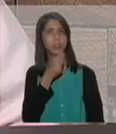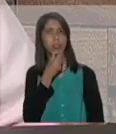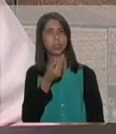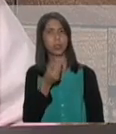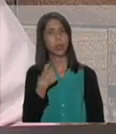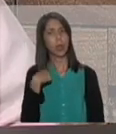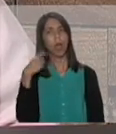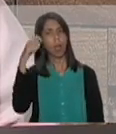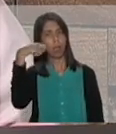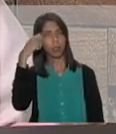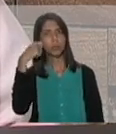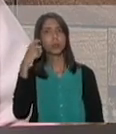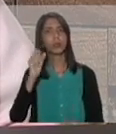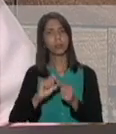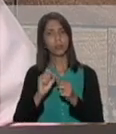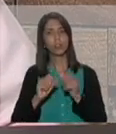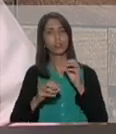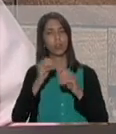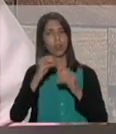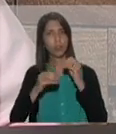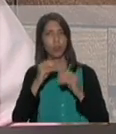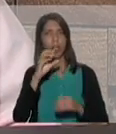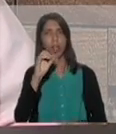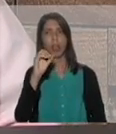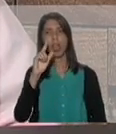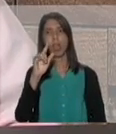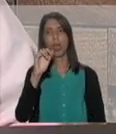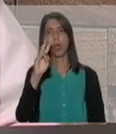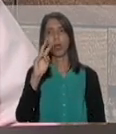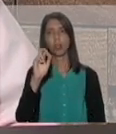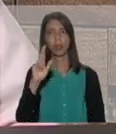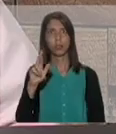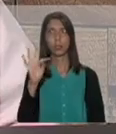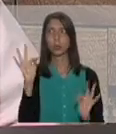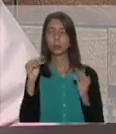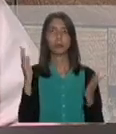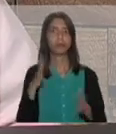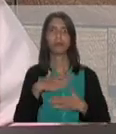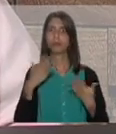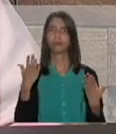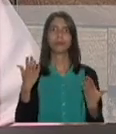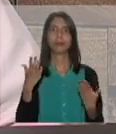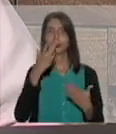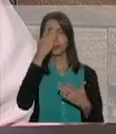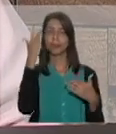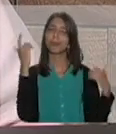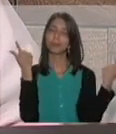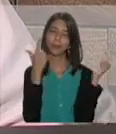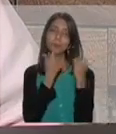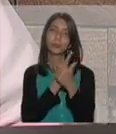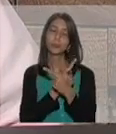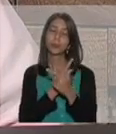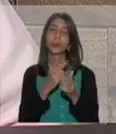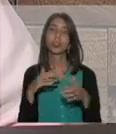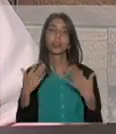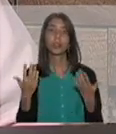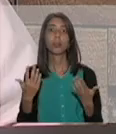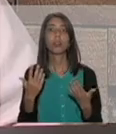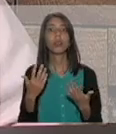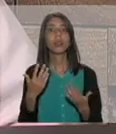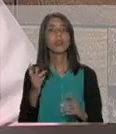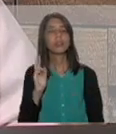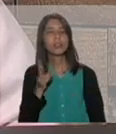eu não sou menina, eu sou menino, eu sou ator e estou fazendo uma novela chamada Oliver na televisão. Foi uma surpresa geral, né? O pessoal